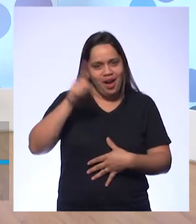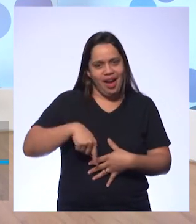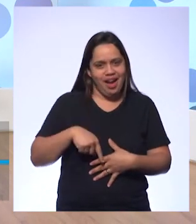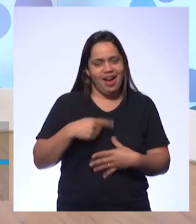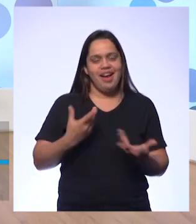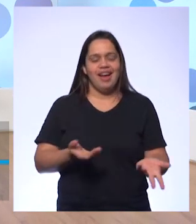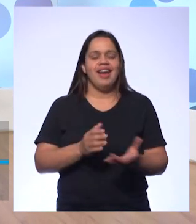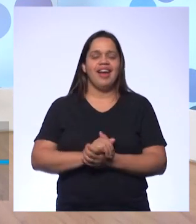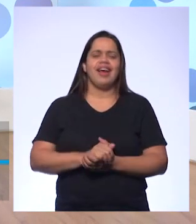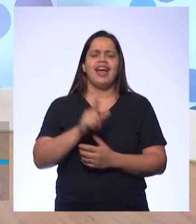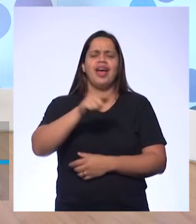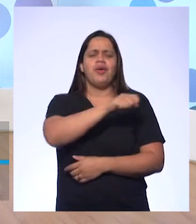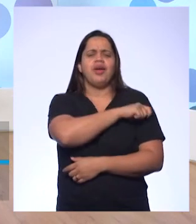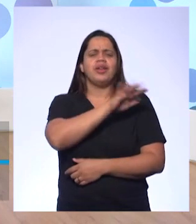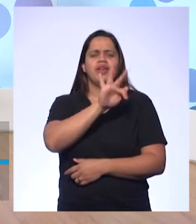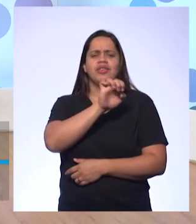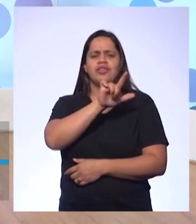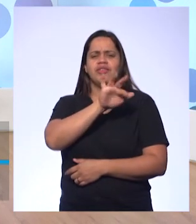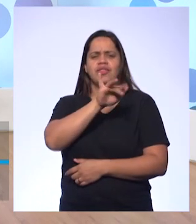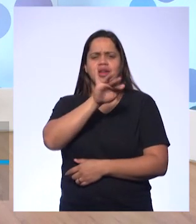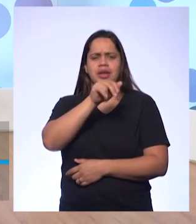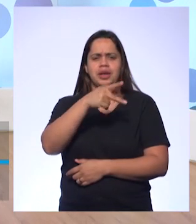Foi o Felipe